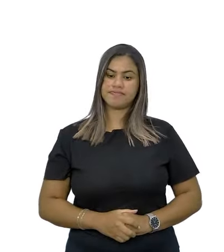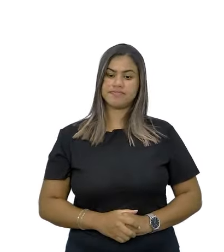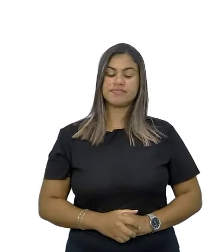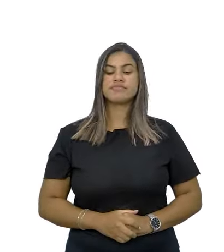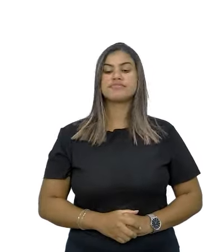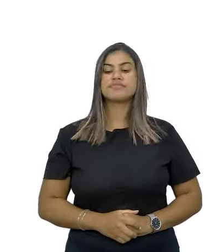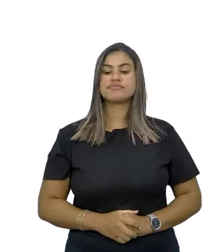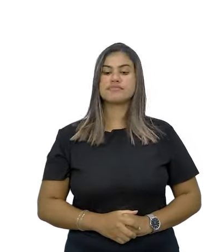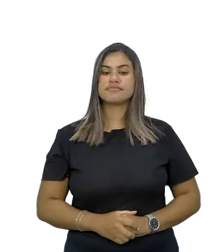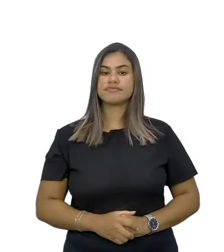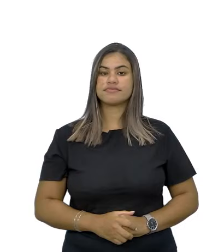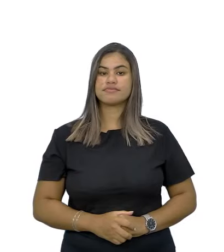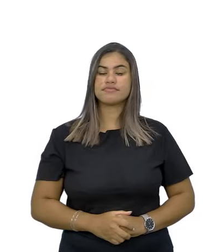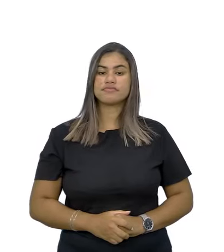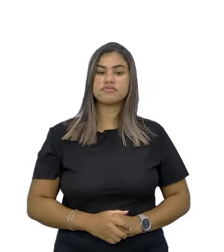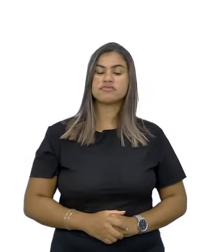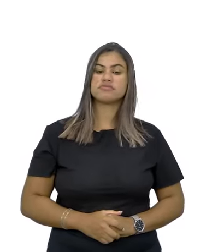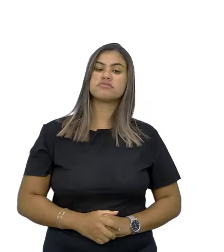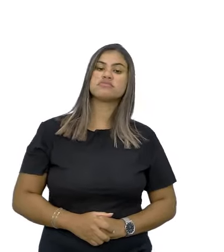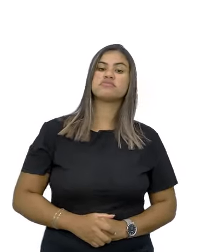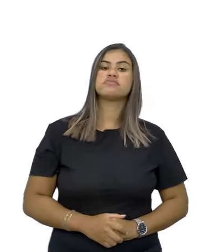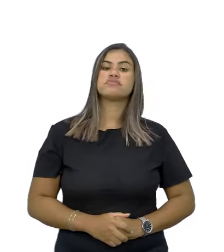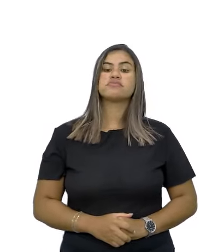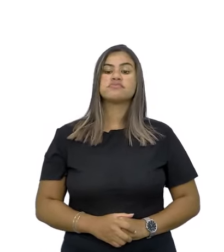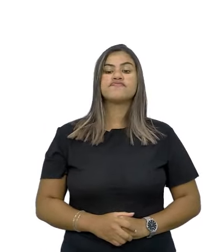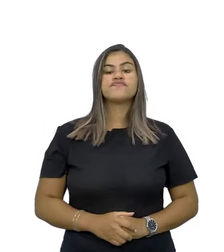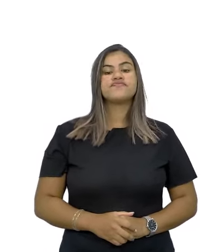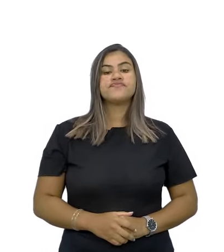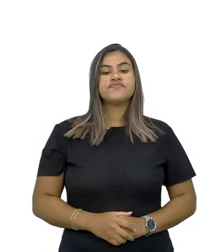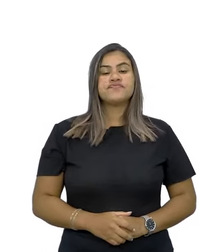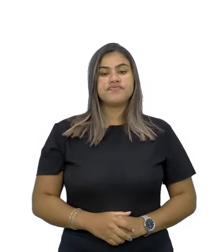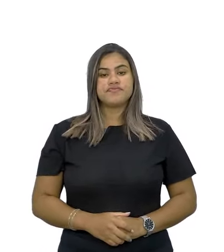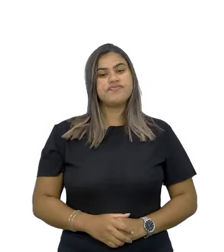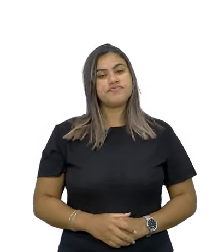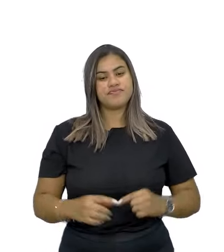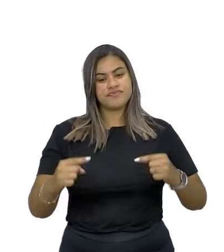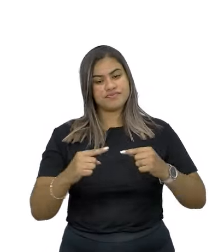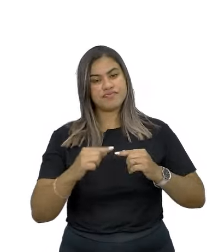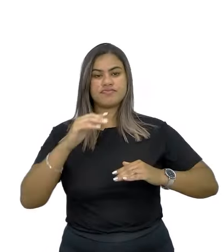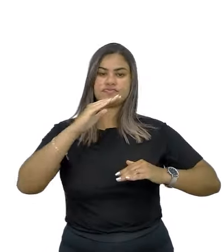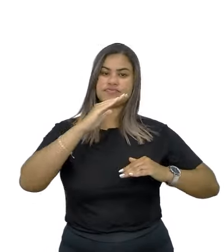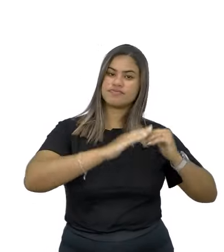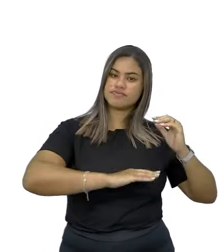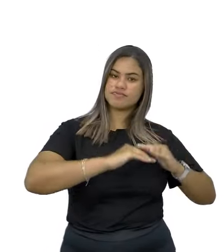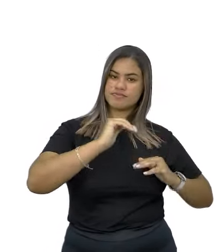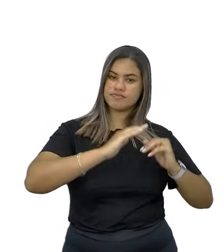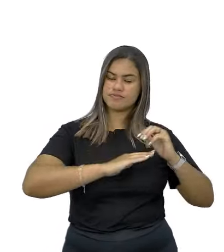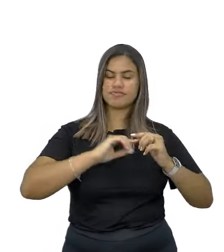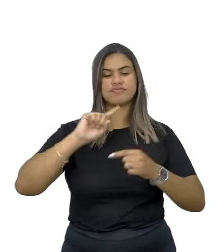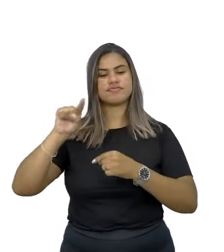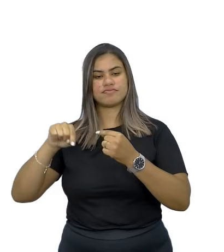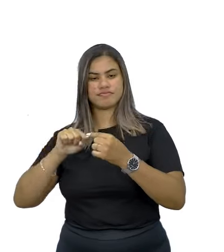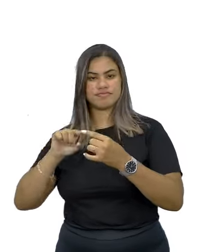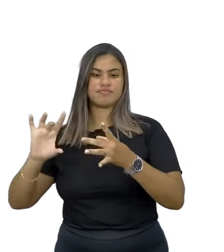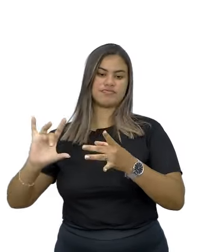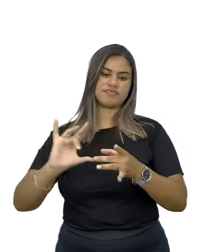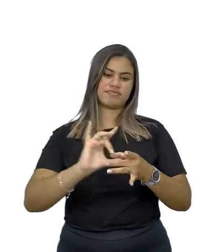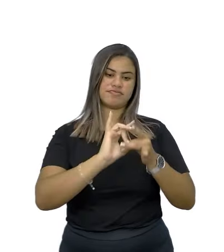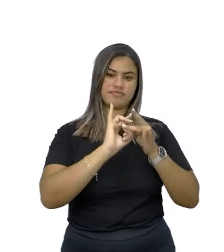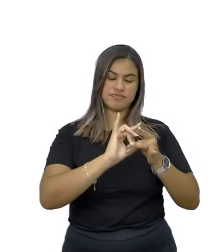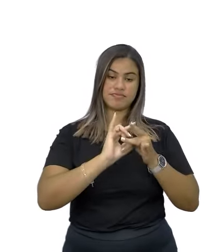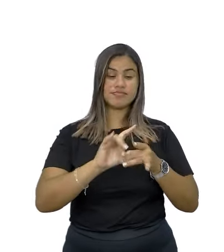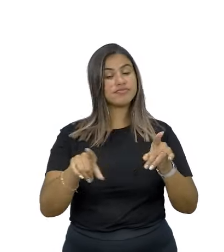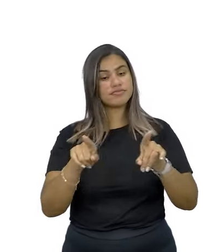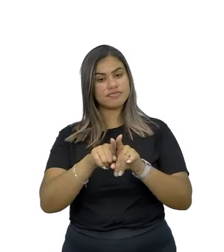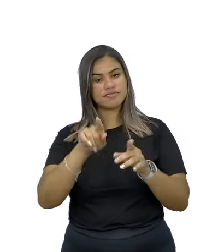aula? Né? Fazendo relação entre as habilidades com os objetivos e as